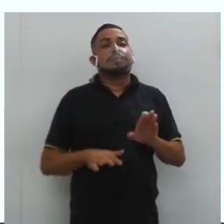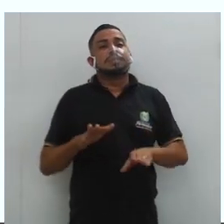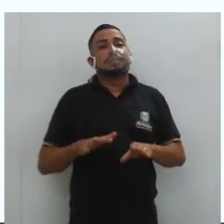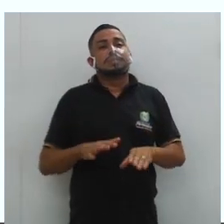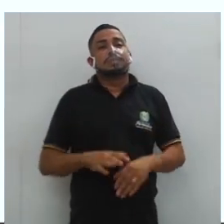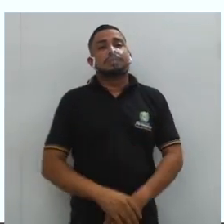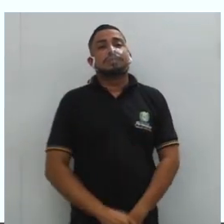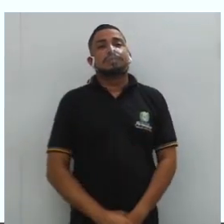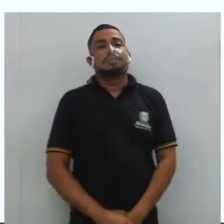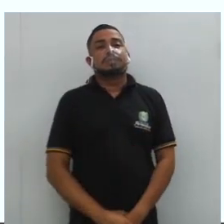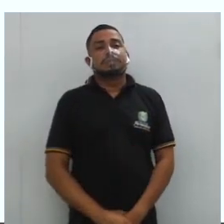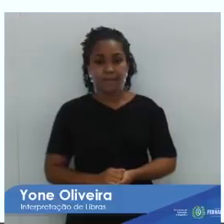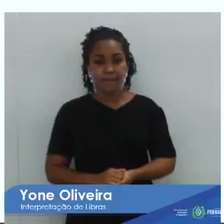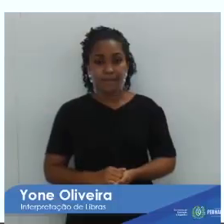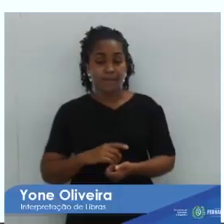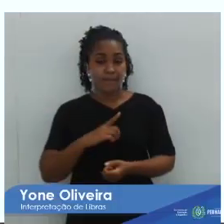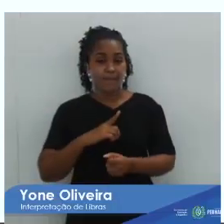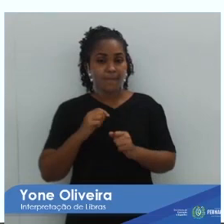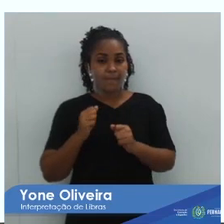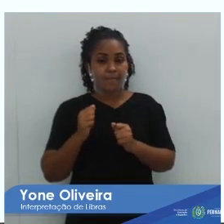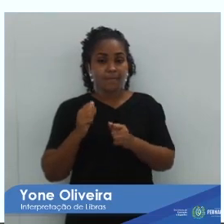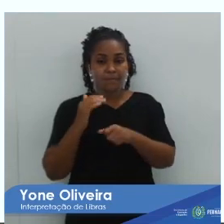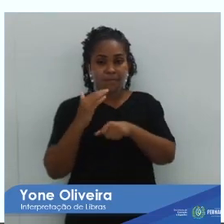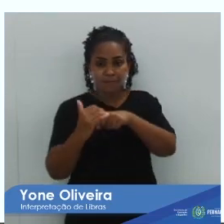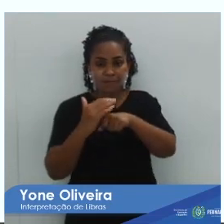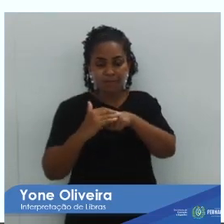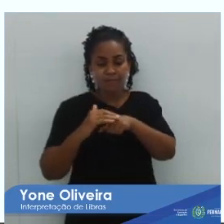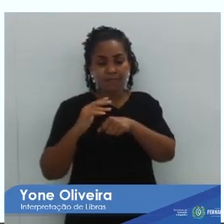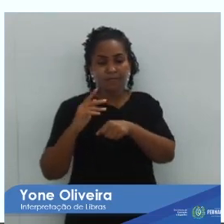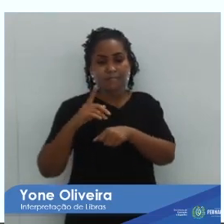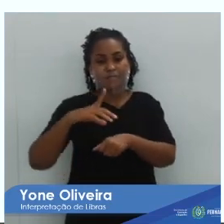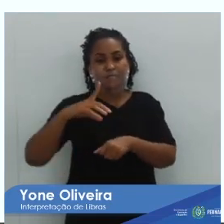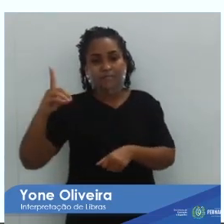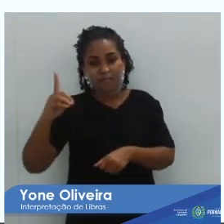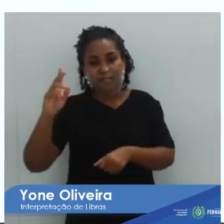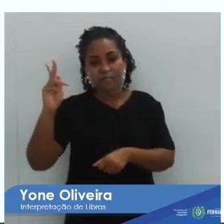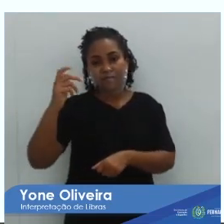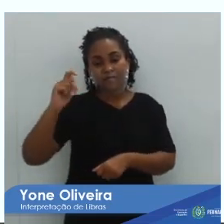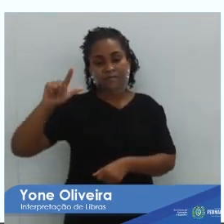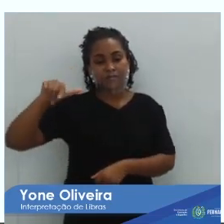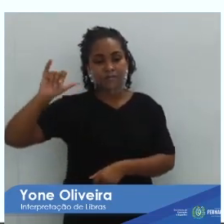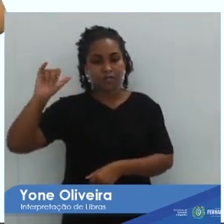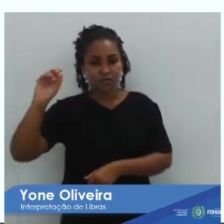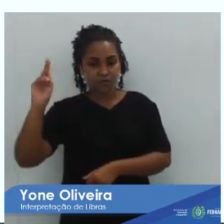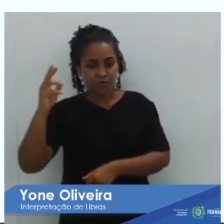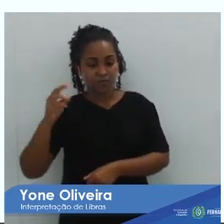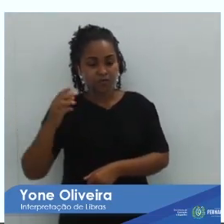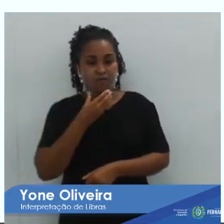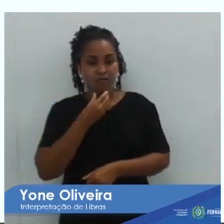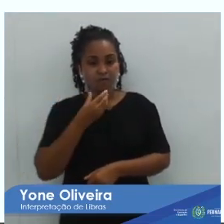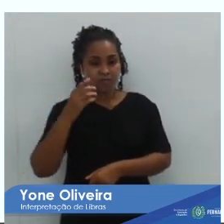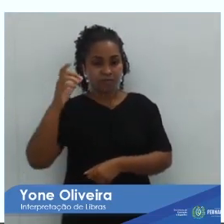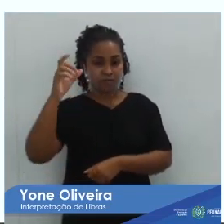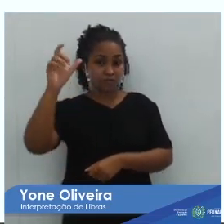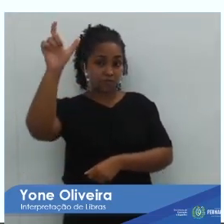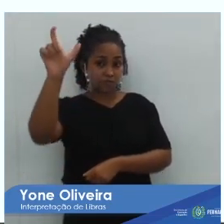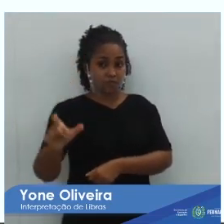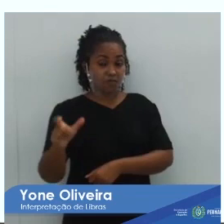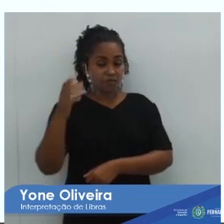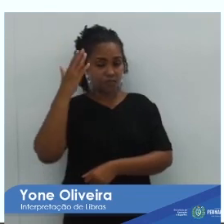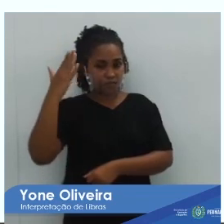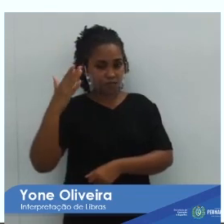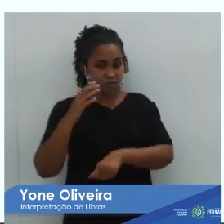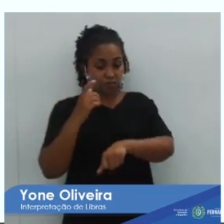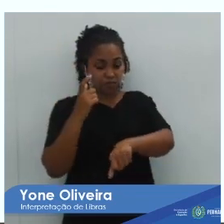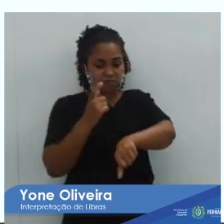vezes, um filme chamado Era Uma Vez Hollywood, né, tem uma cena que Brad Pitt parece com o relógio, só que o relógio, na